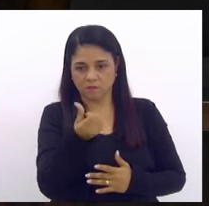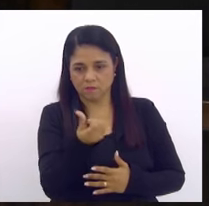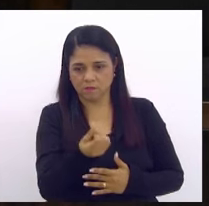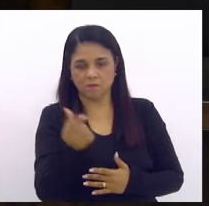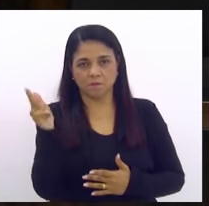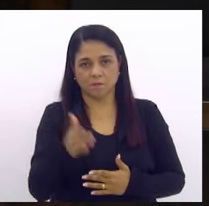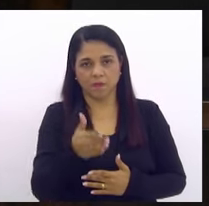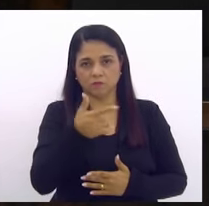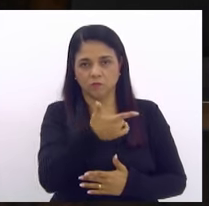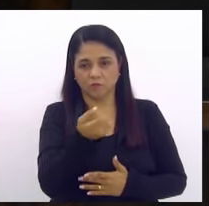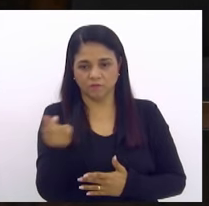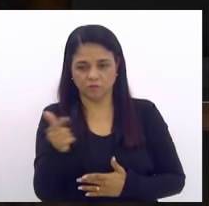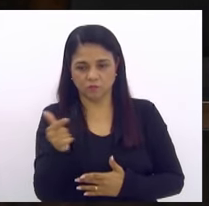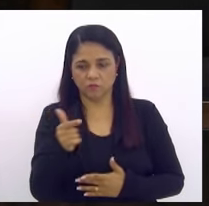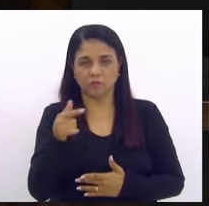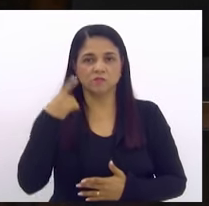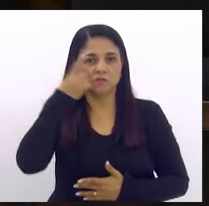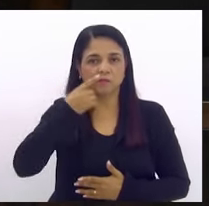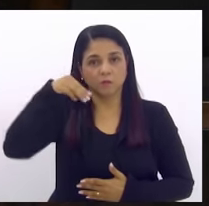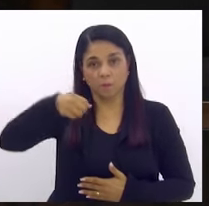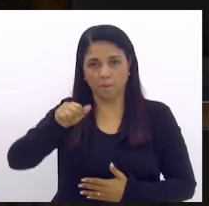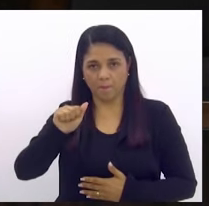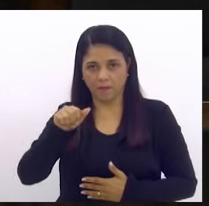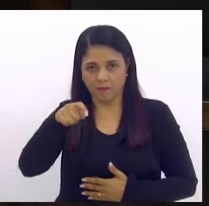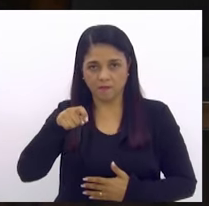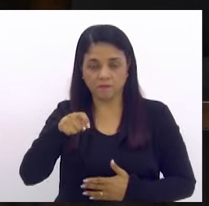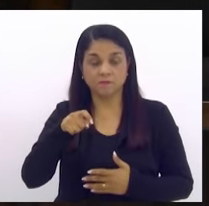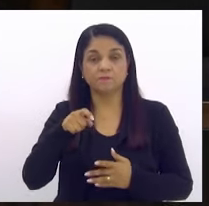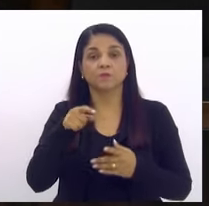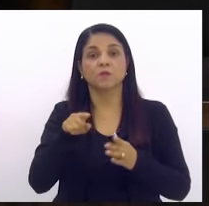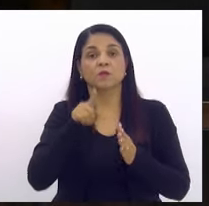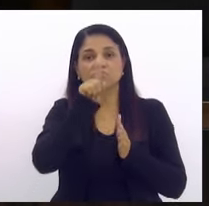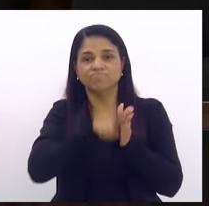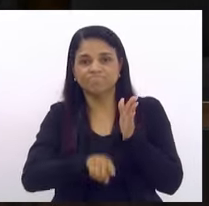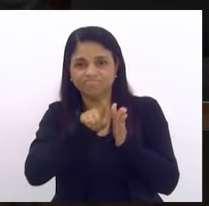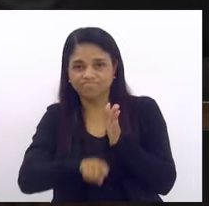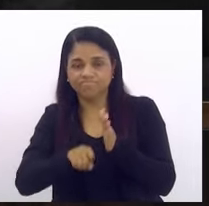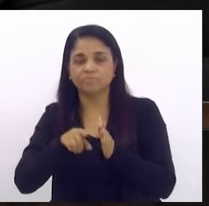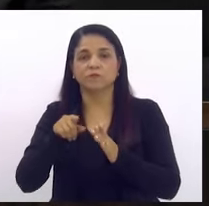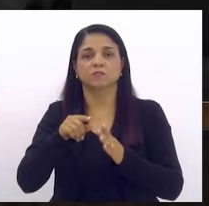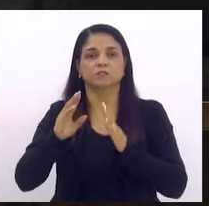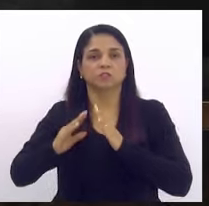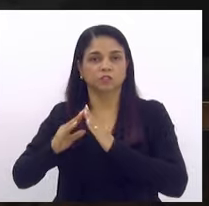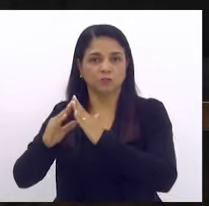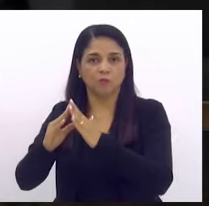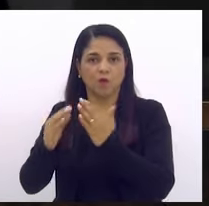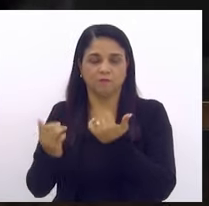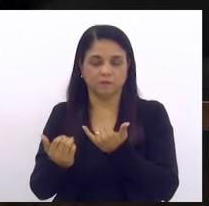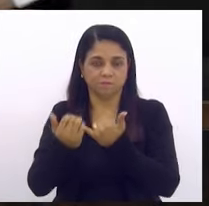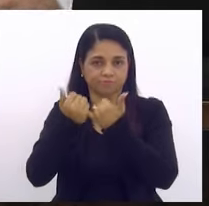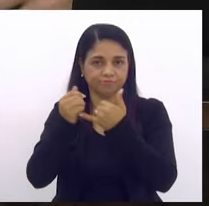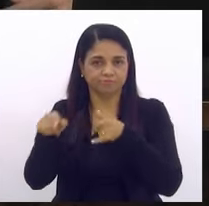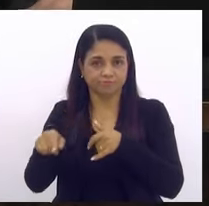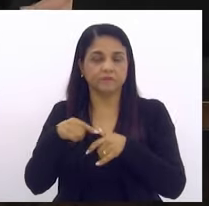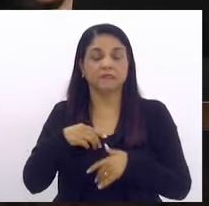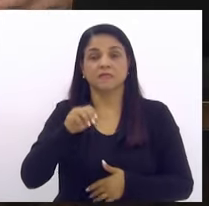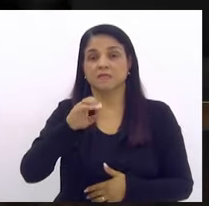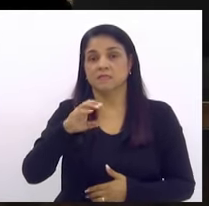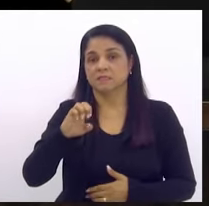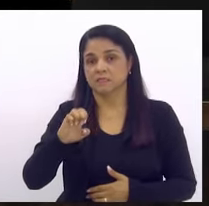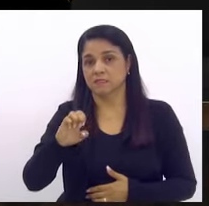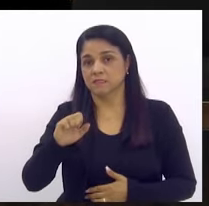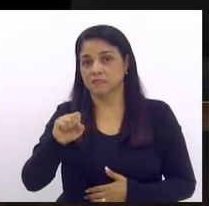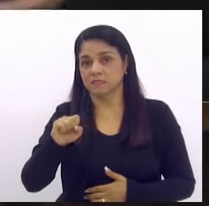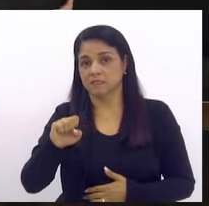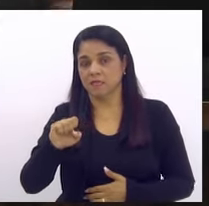6.460-2022, de autoria do deputado Max Lemos, que dispõe sobre a isenção de tributo aos imóveis de programas sociais financiados pela CEAB,